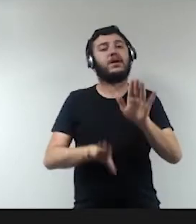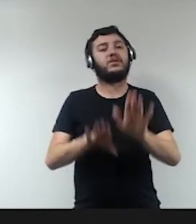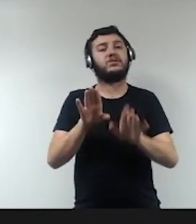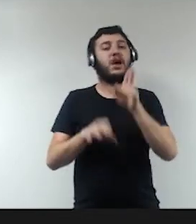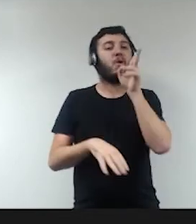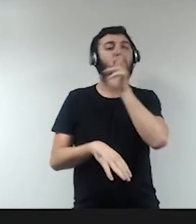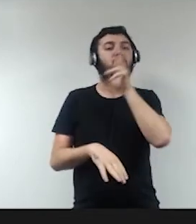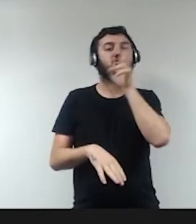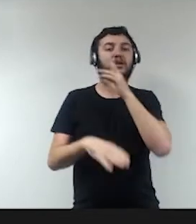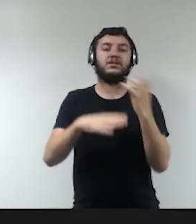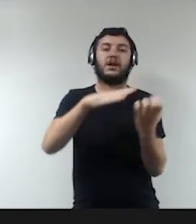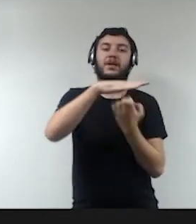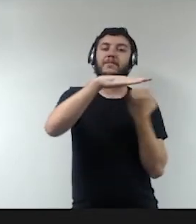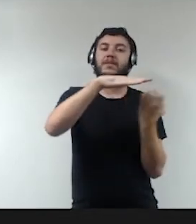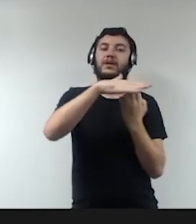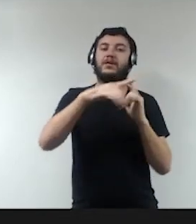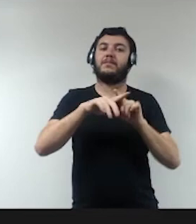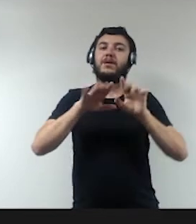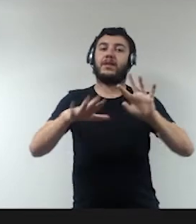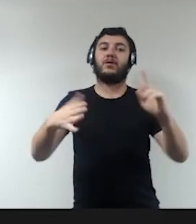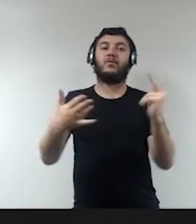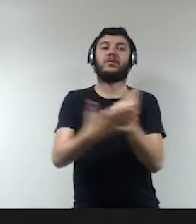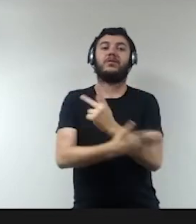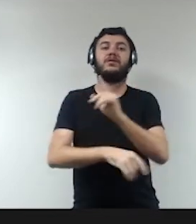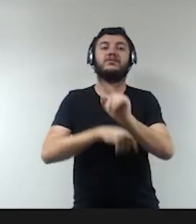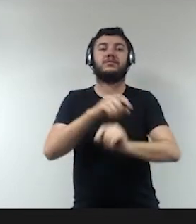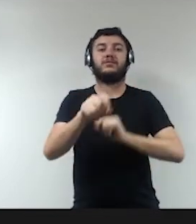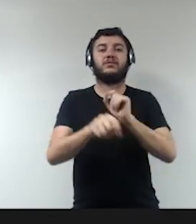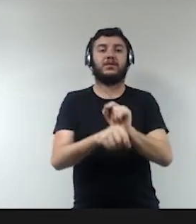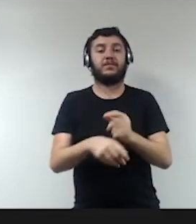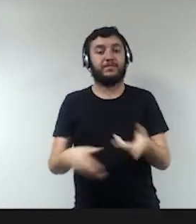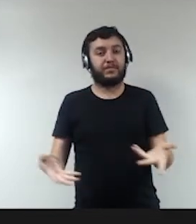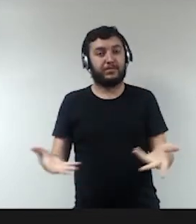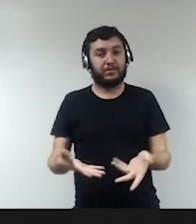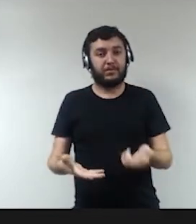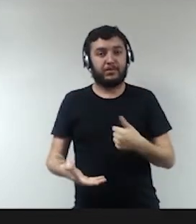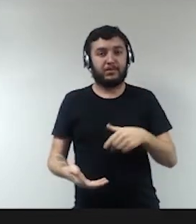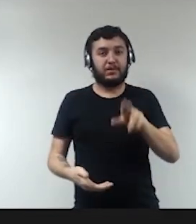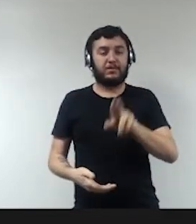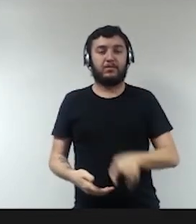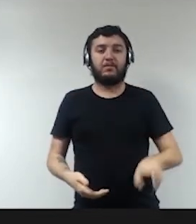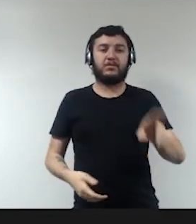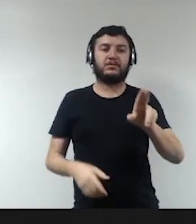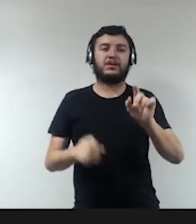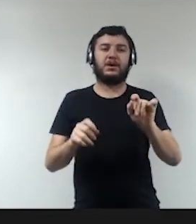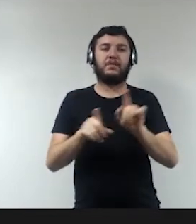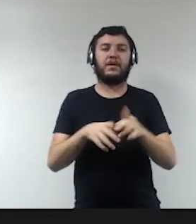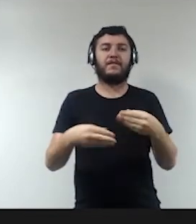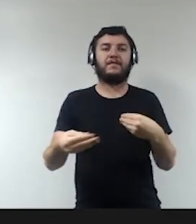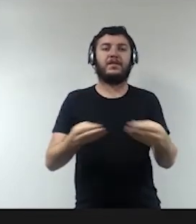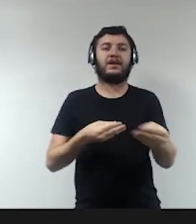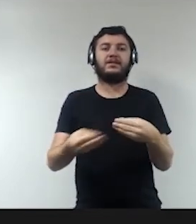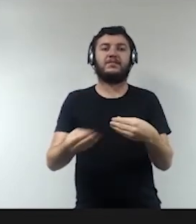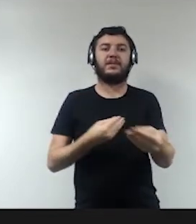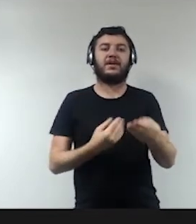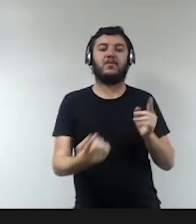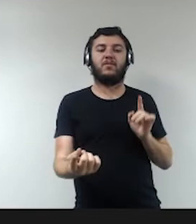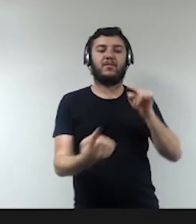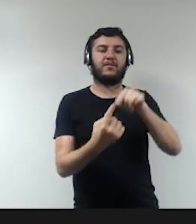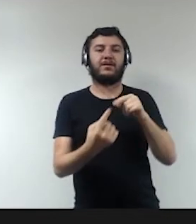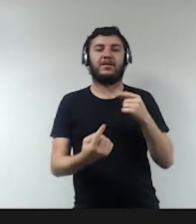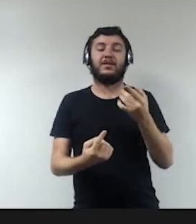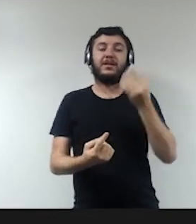empresa. Eu tive um caso recente que eu utilizei de uma certa flexibilidade para